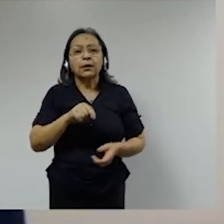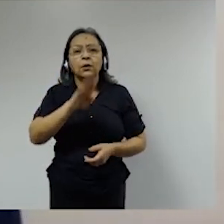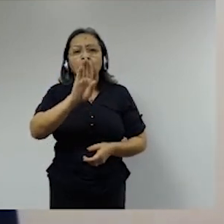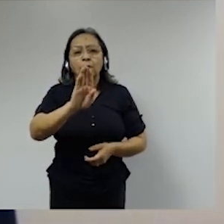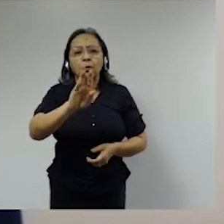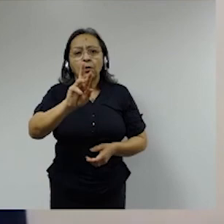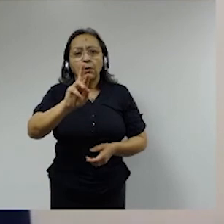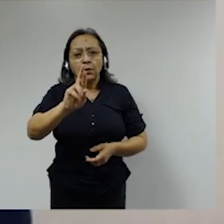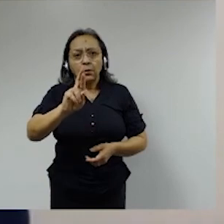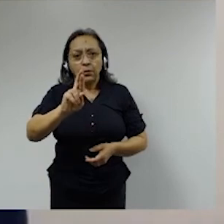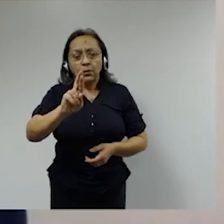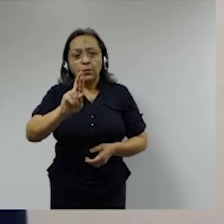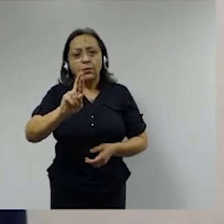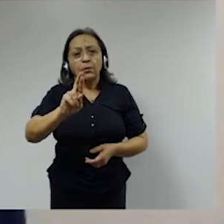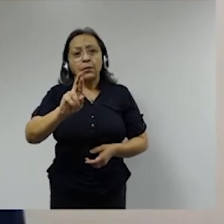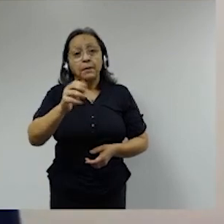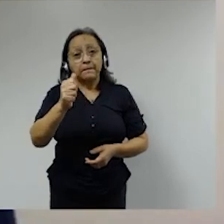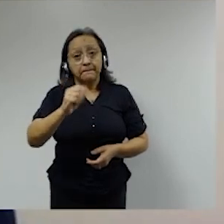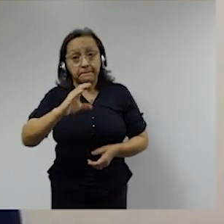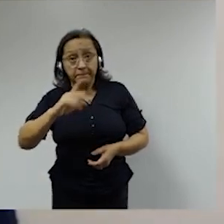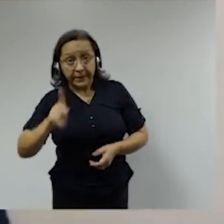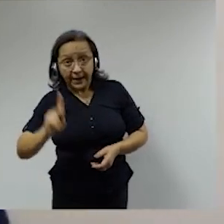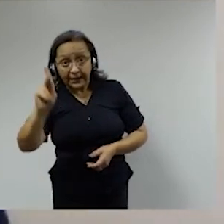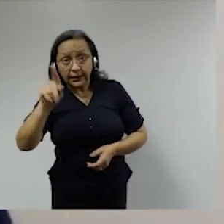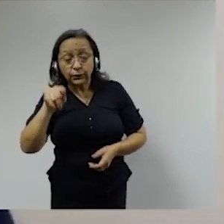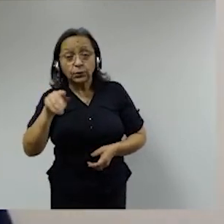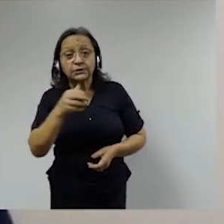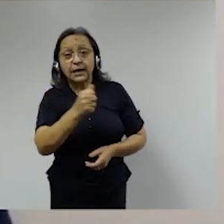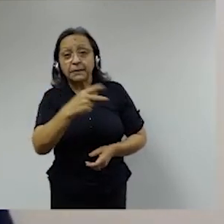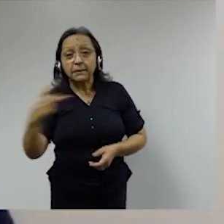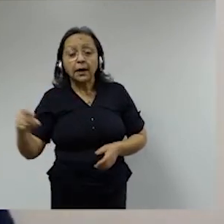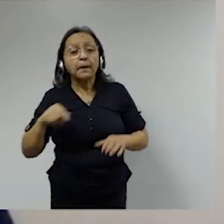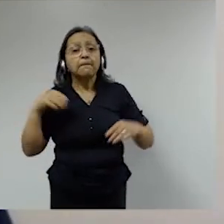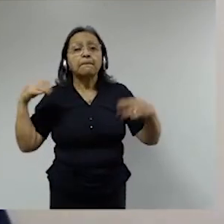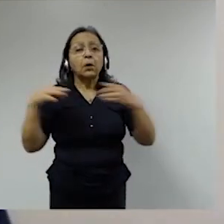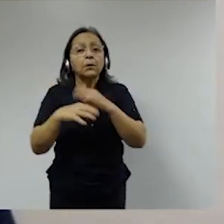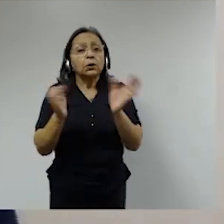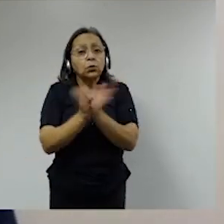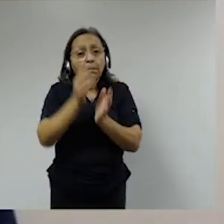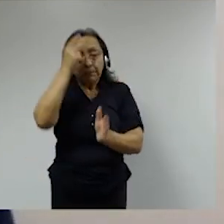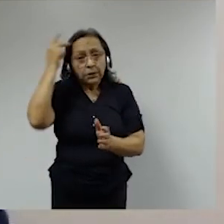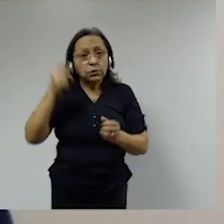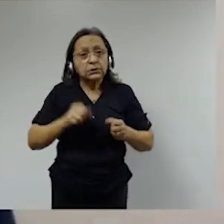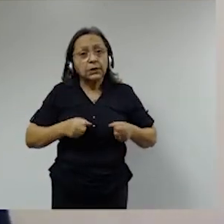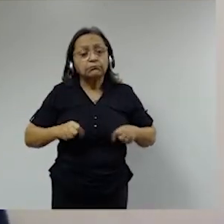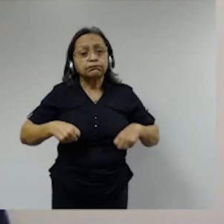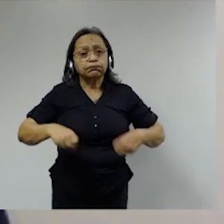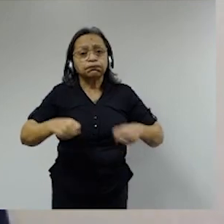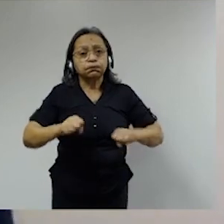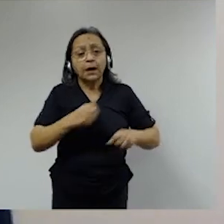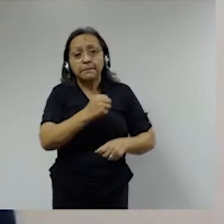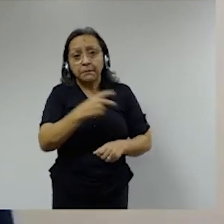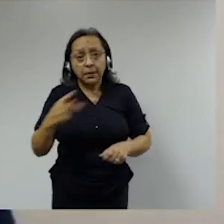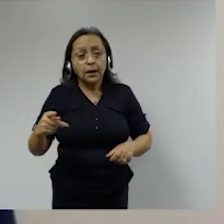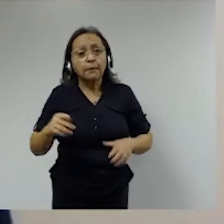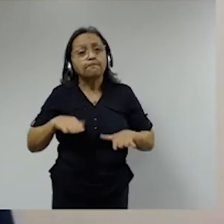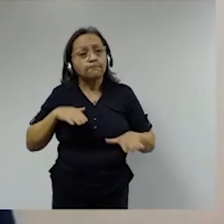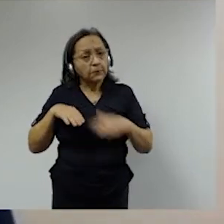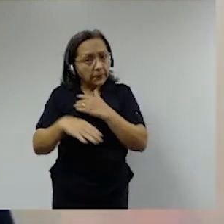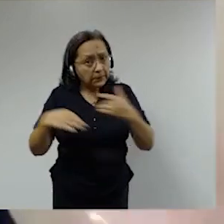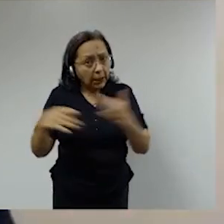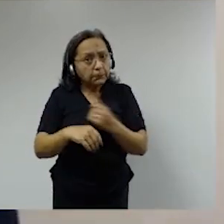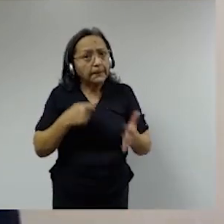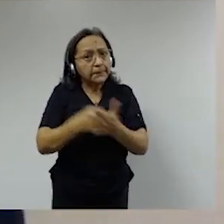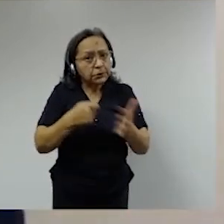app, break dos apps, movimento no qual os entregadores de aplicativos se mobilizaram para pressionar grandes empresas, como